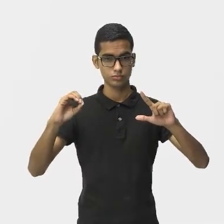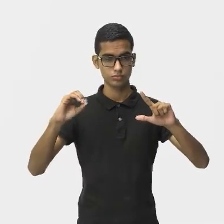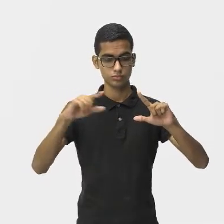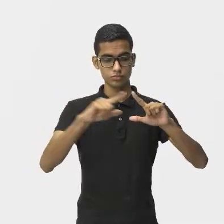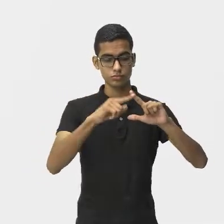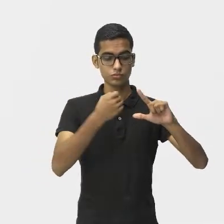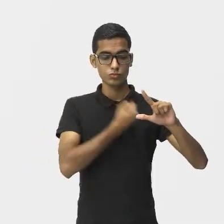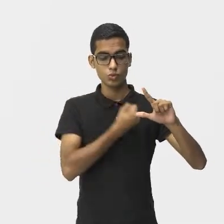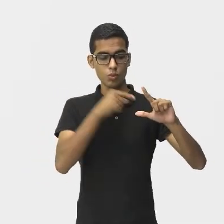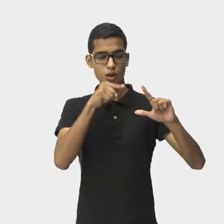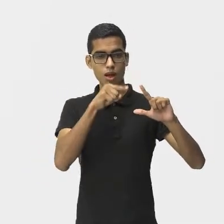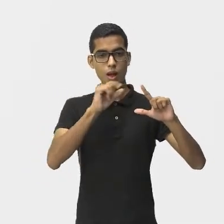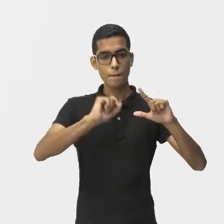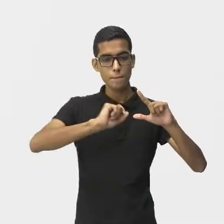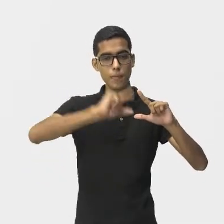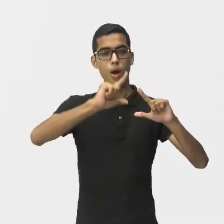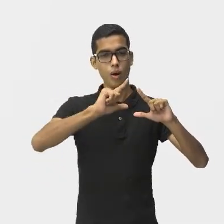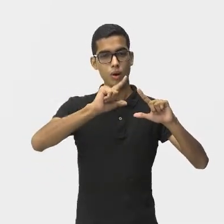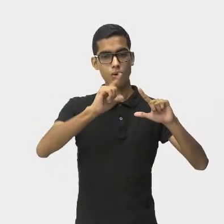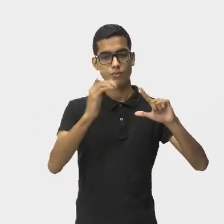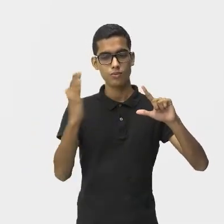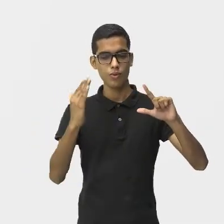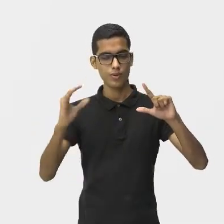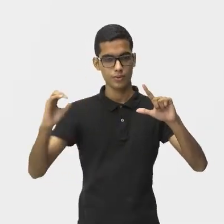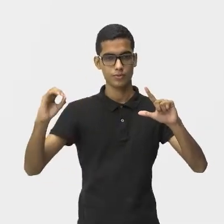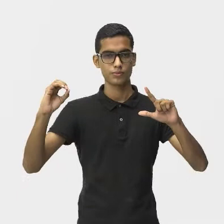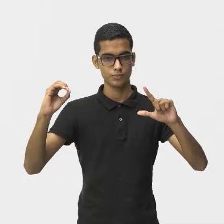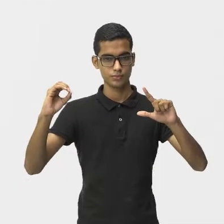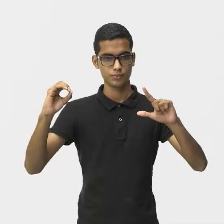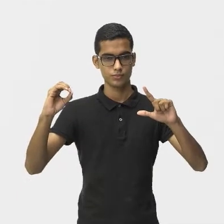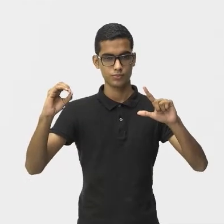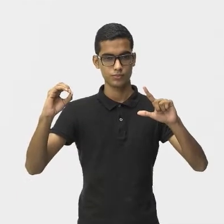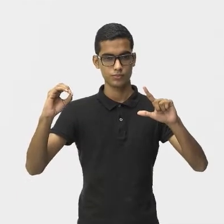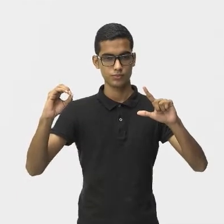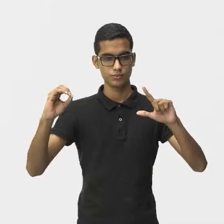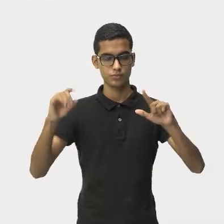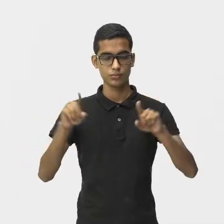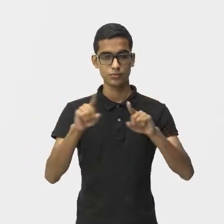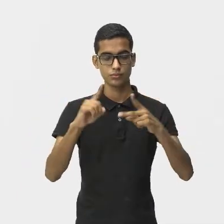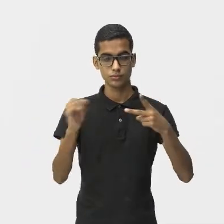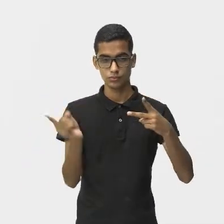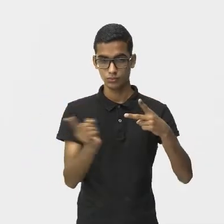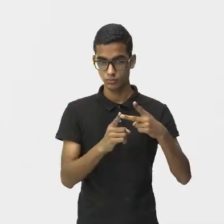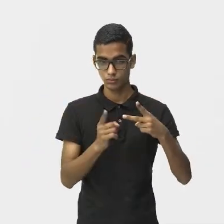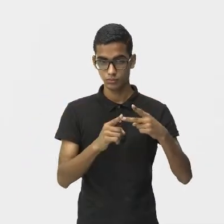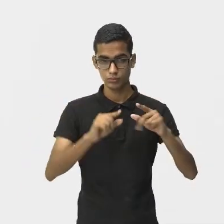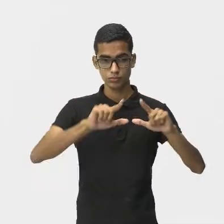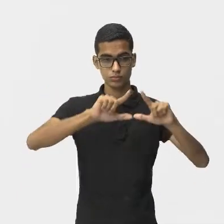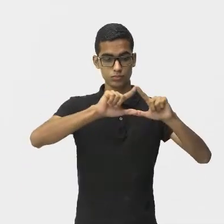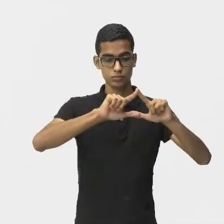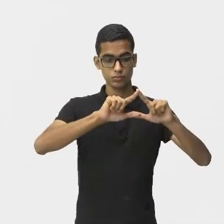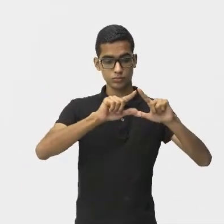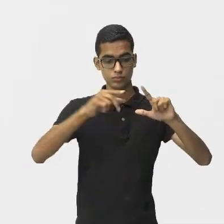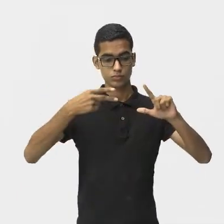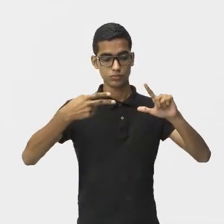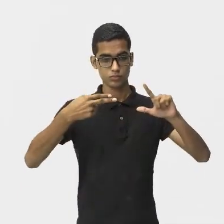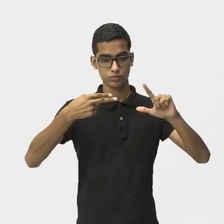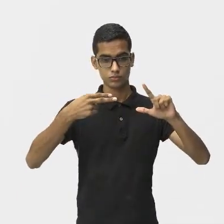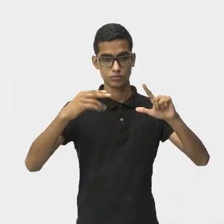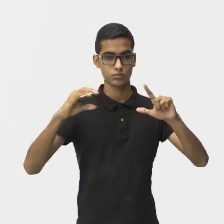situação. A outra é quando o delta for igual a zero. E a